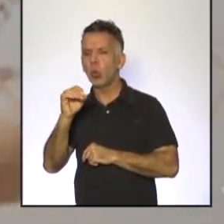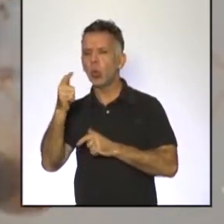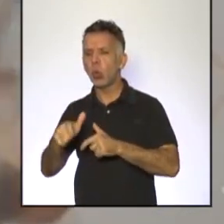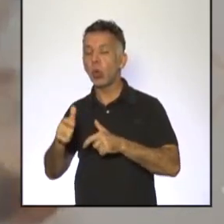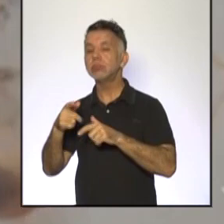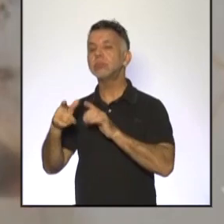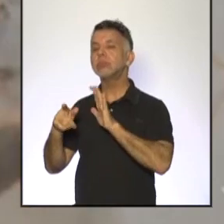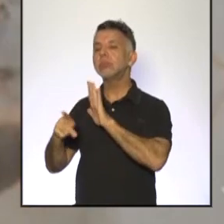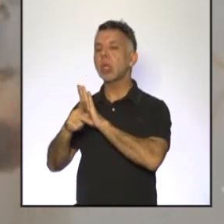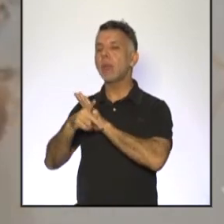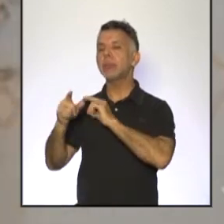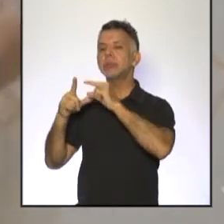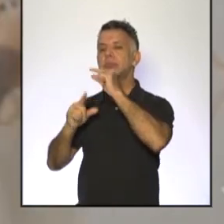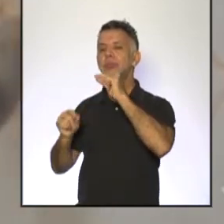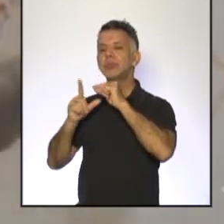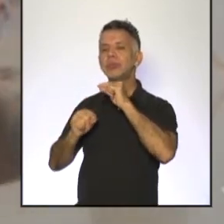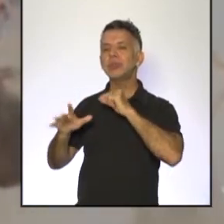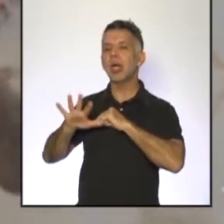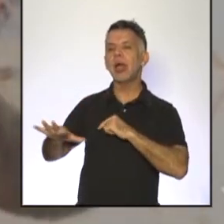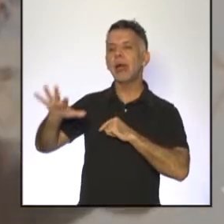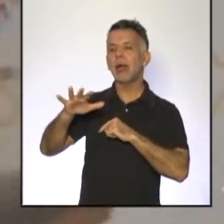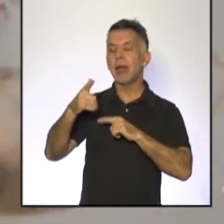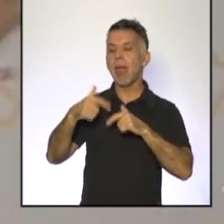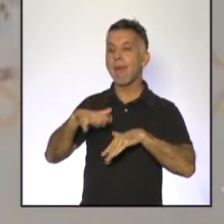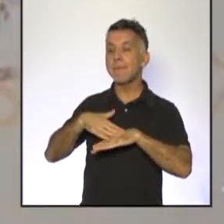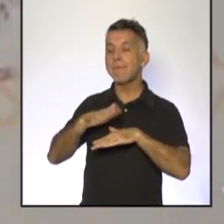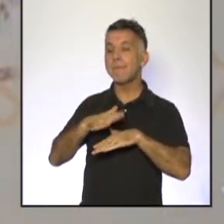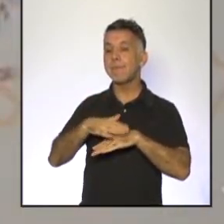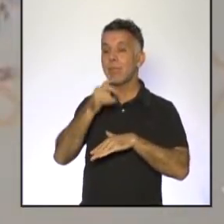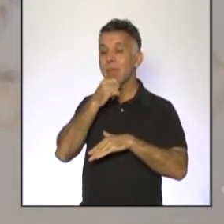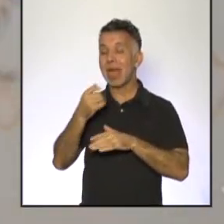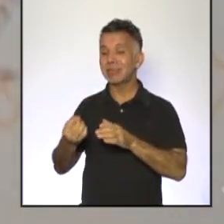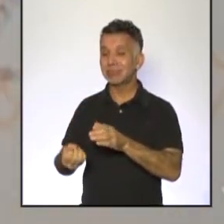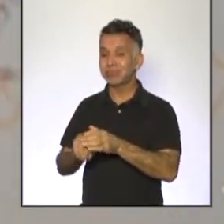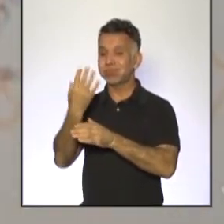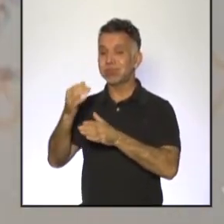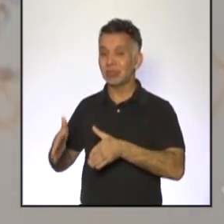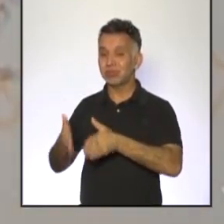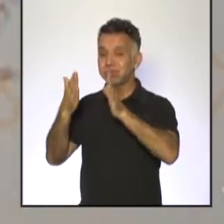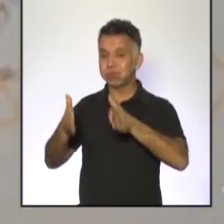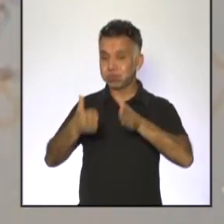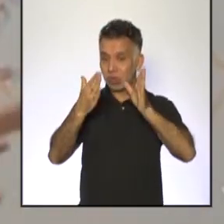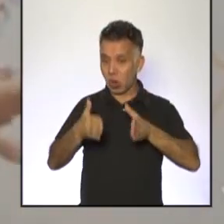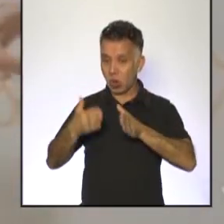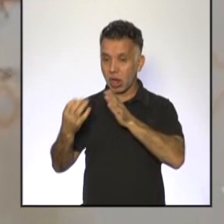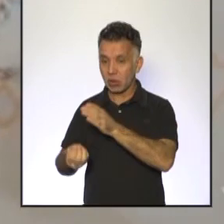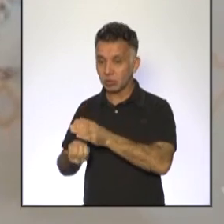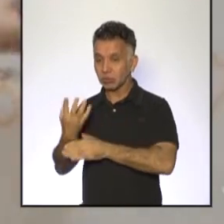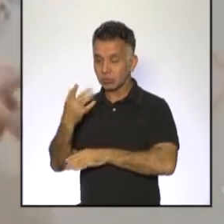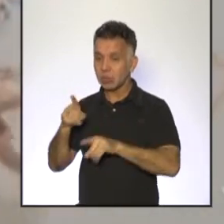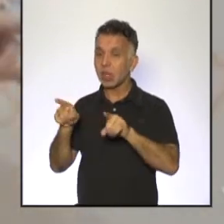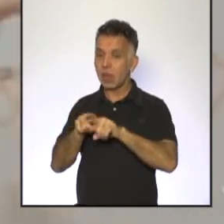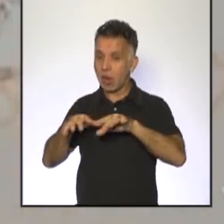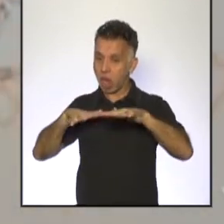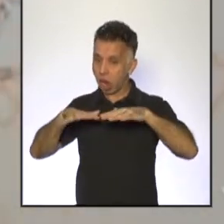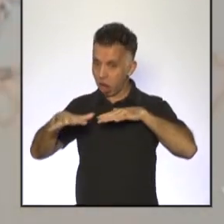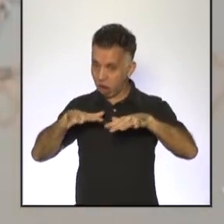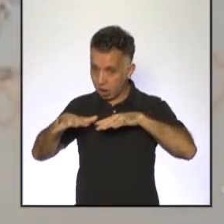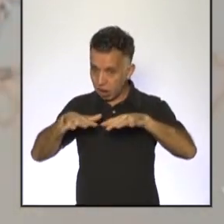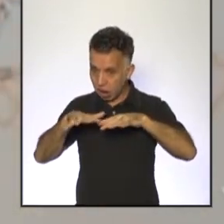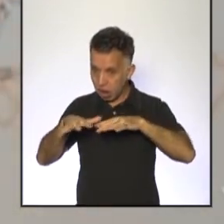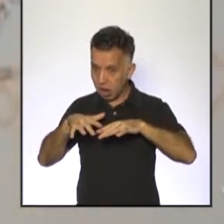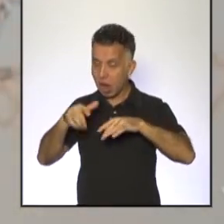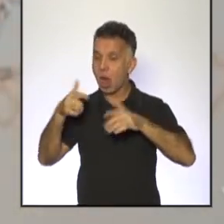a região mais ativa tectonicamente e vulcanicamente do planeta Terra. A maior quantidade de vulcões ativos